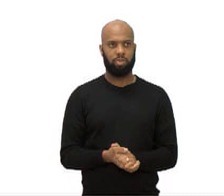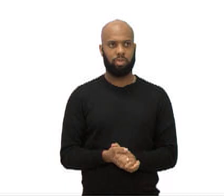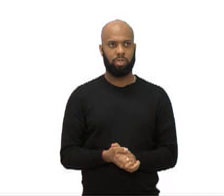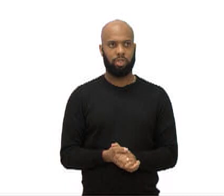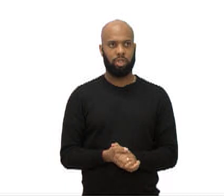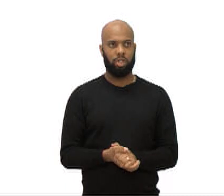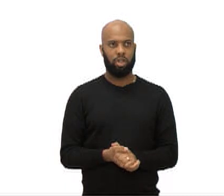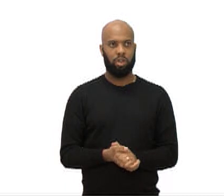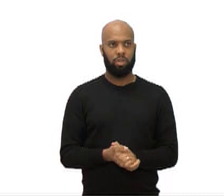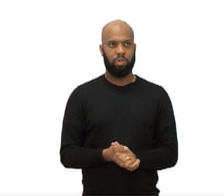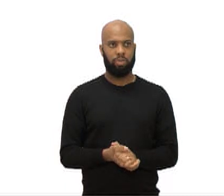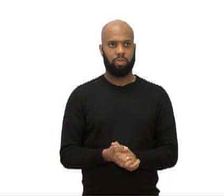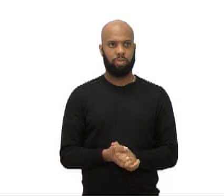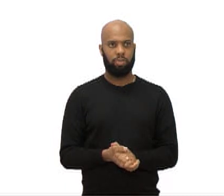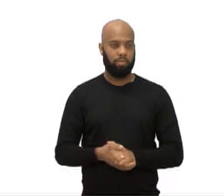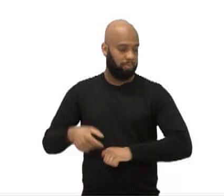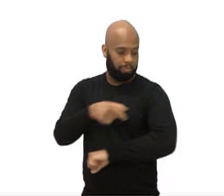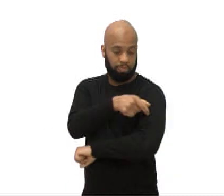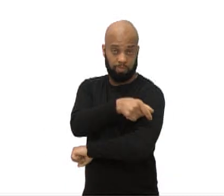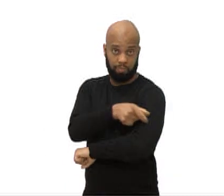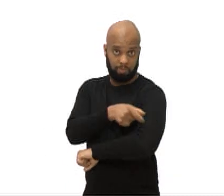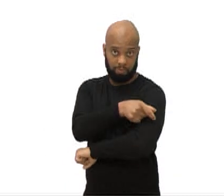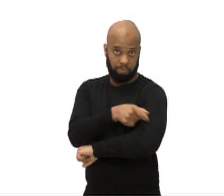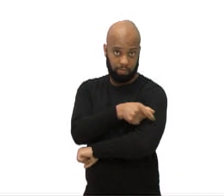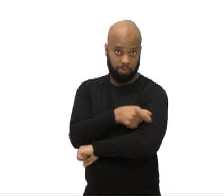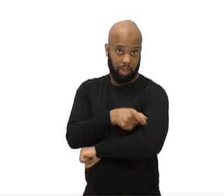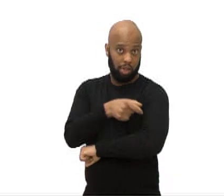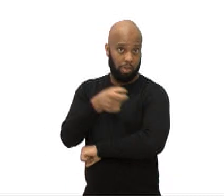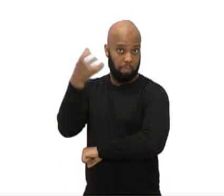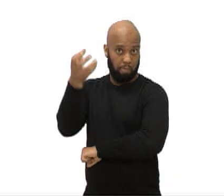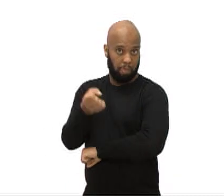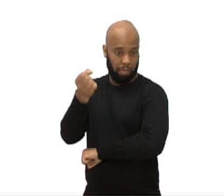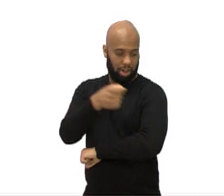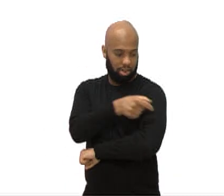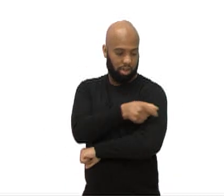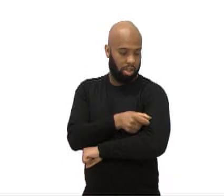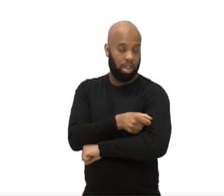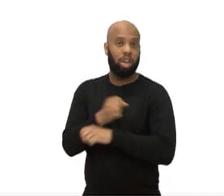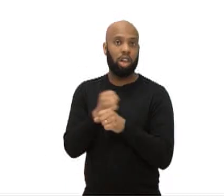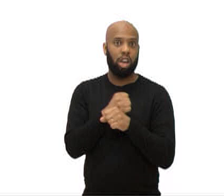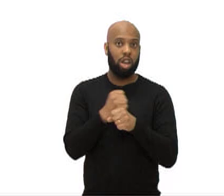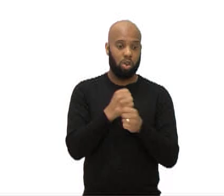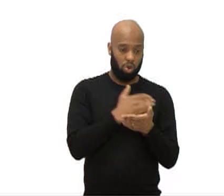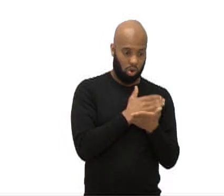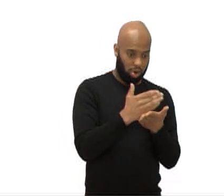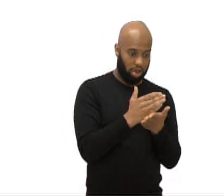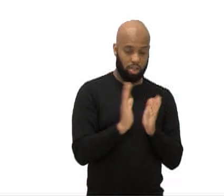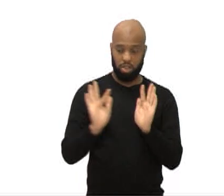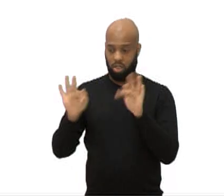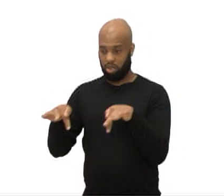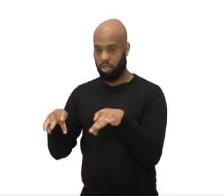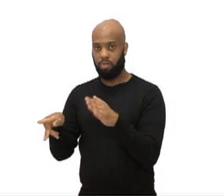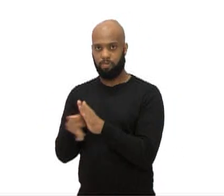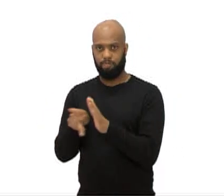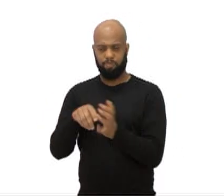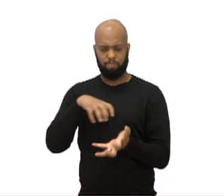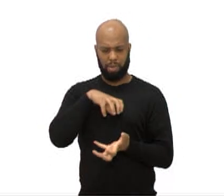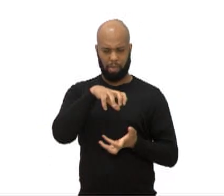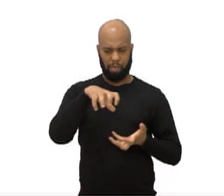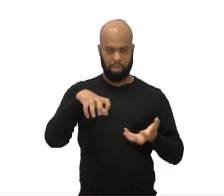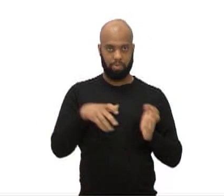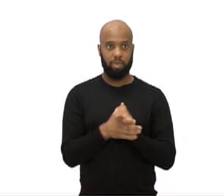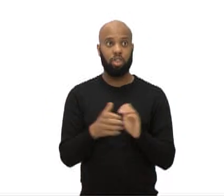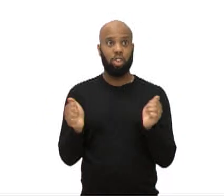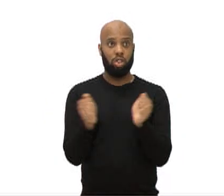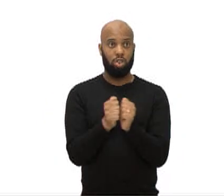Na manga, em branco, constam os anos de início e o fim da cabanagem, junto com